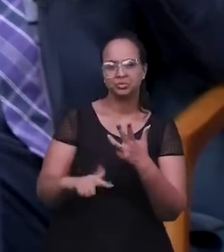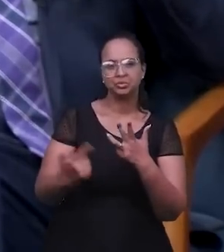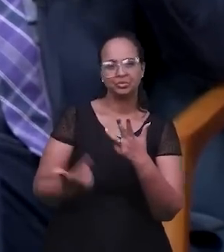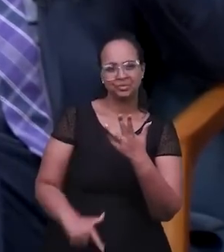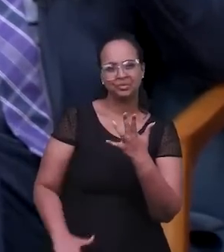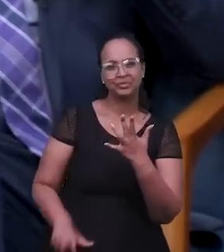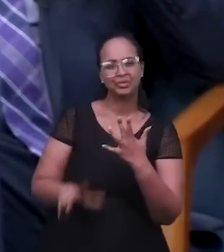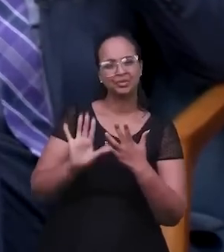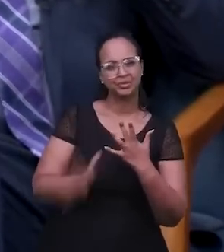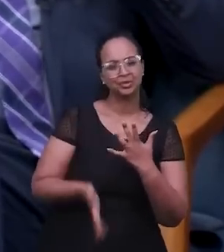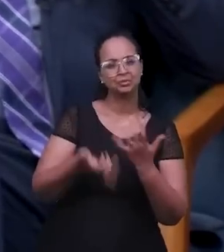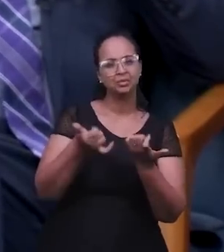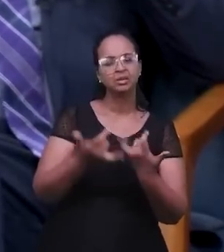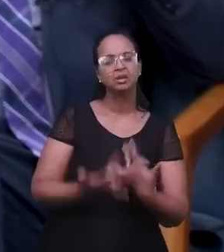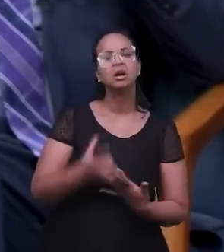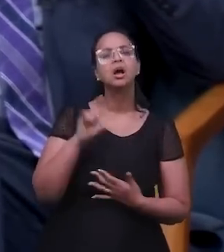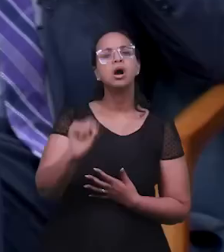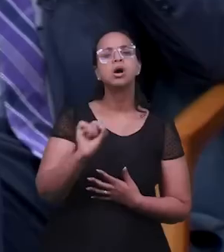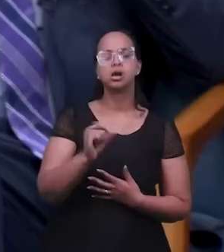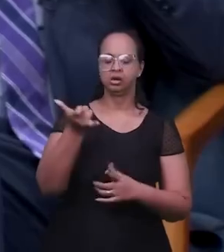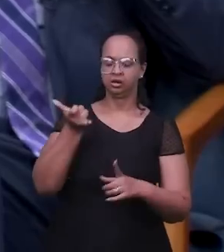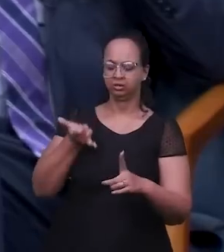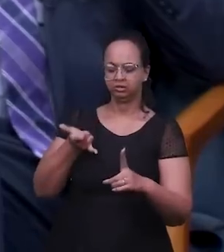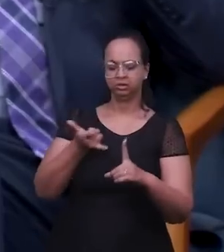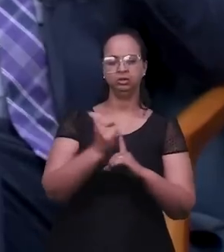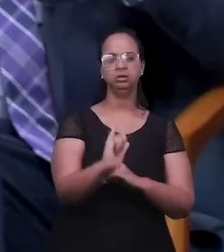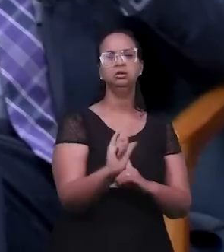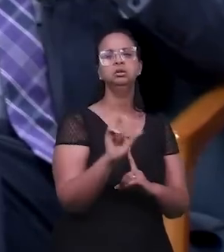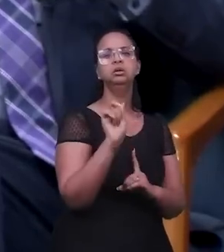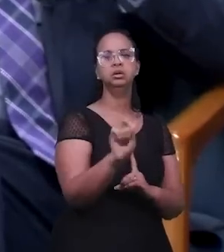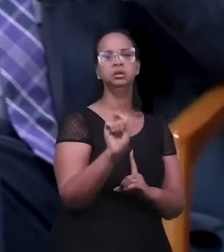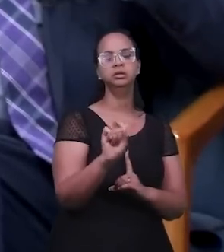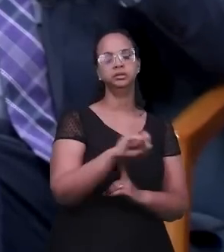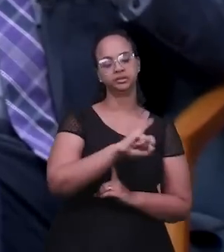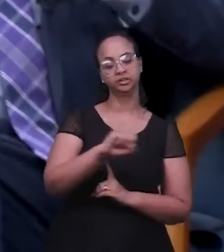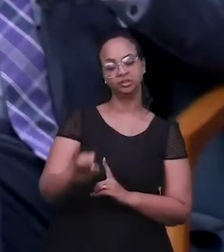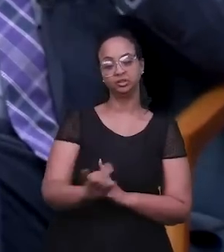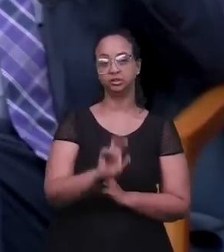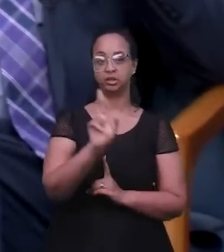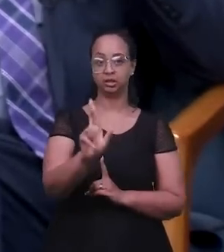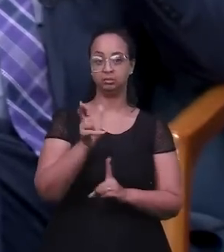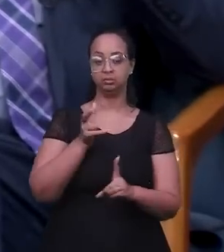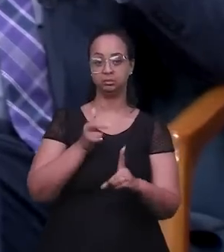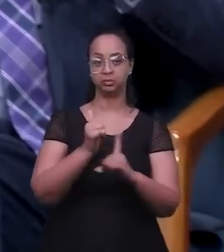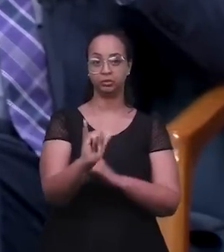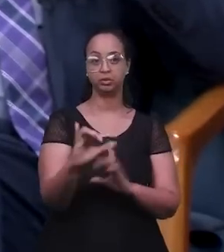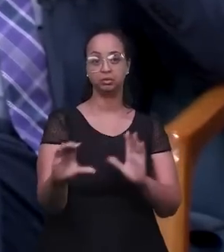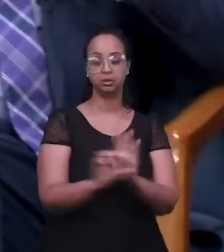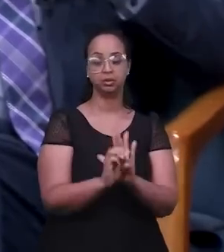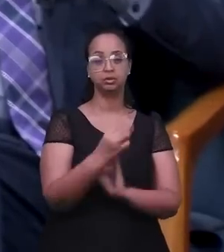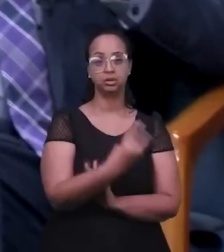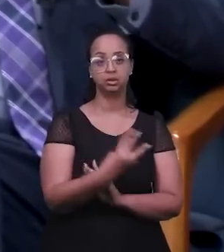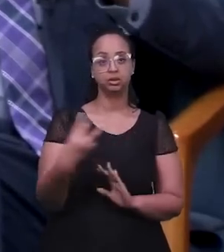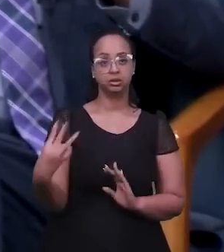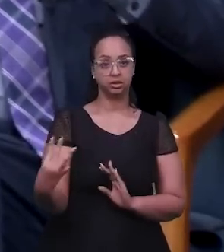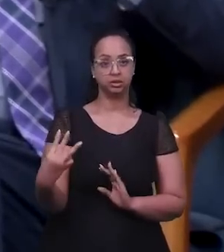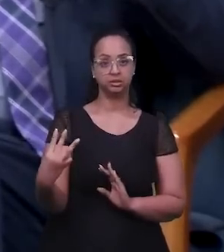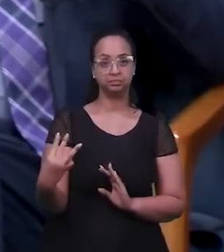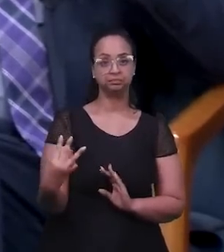que repetimos algumas vezes nos nossos programas, o novo pacto é profetizado pelo profeta